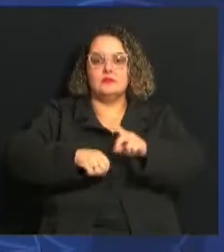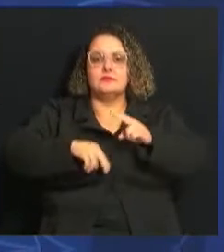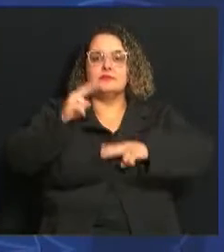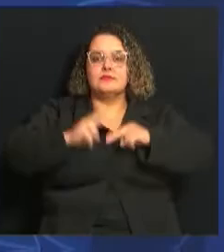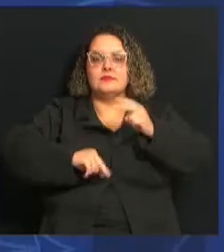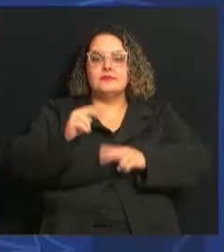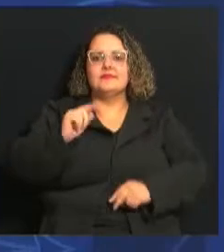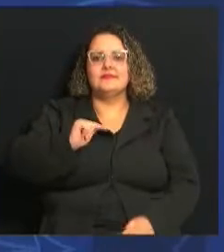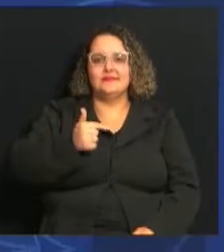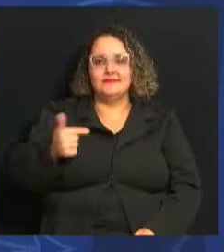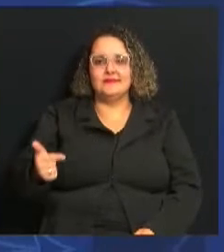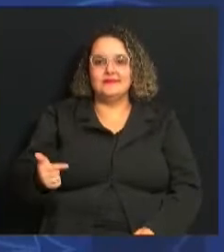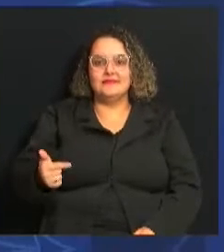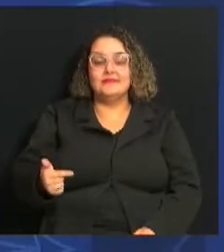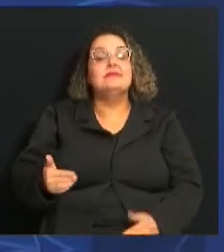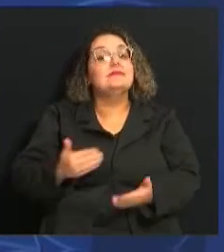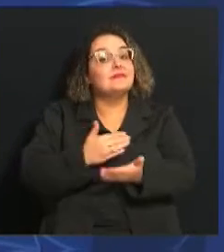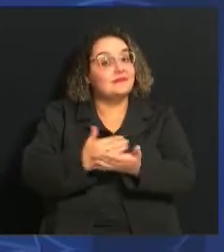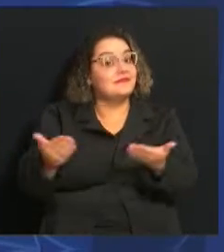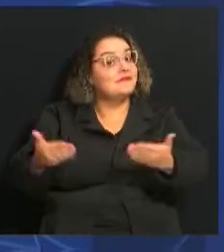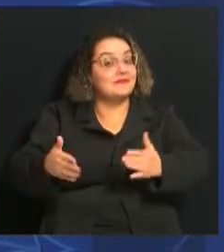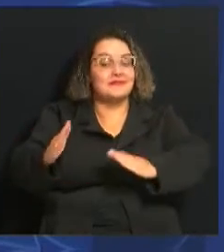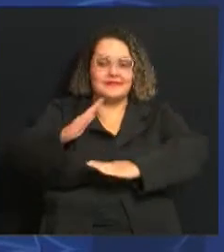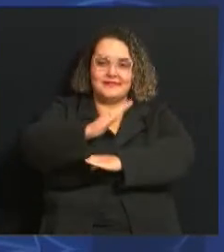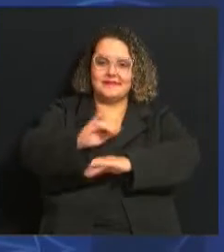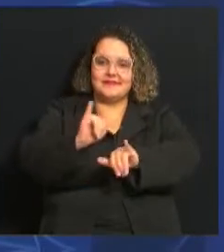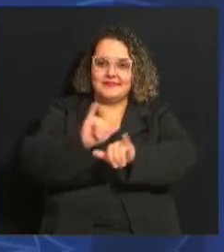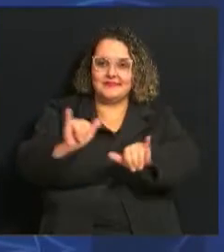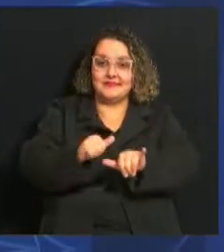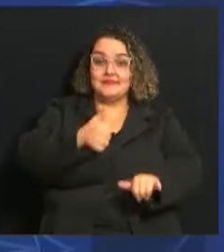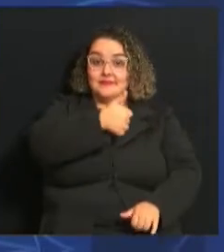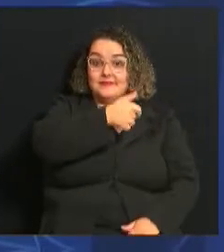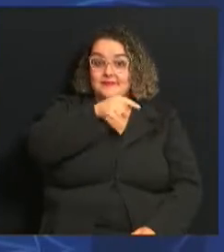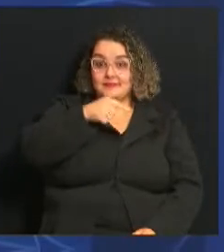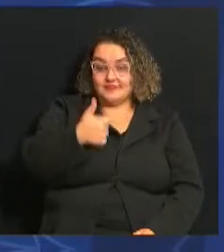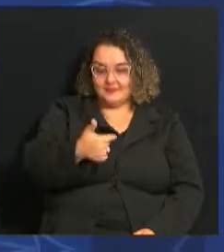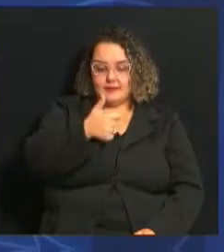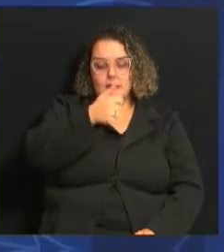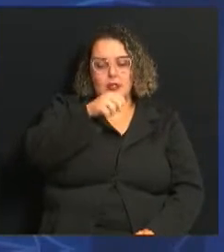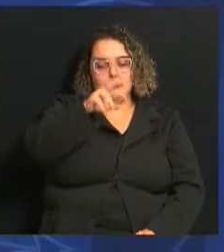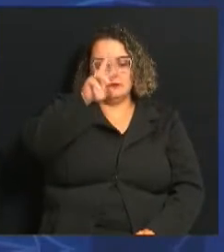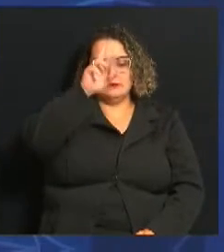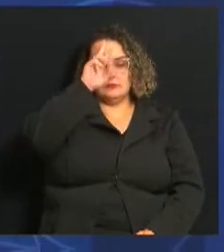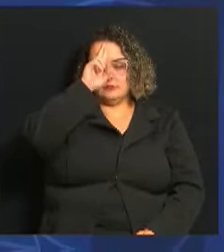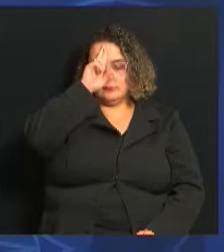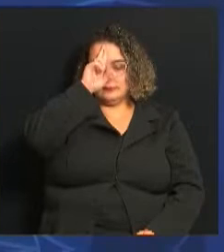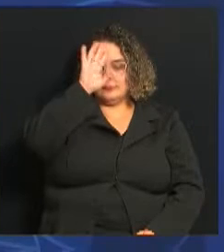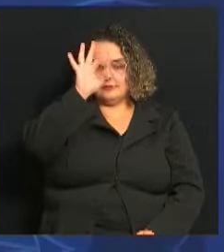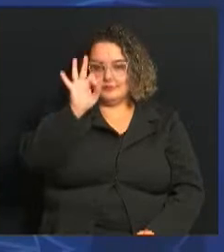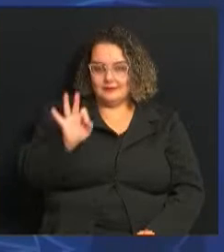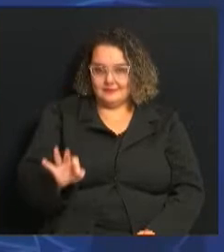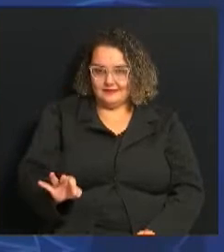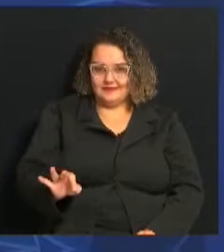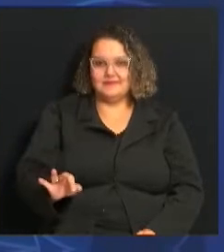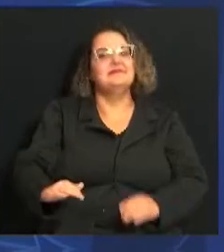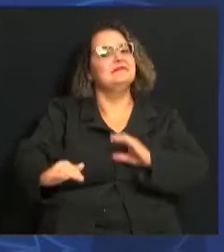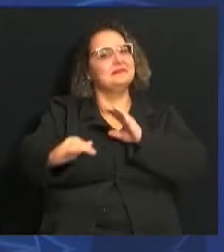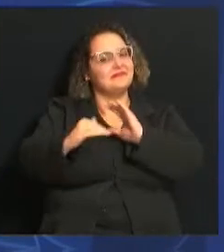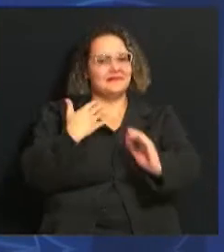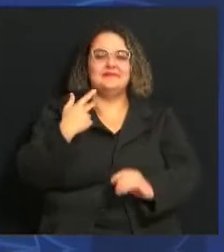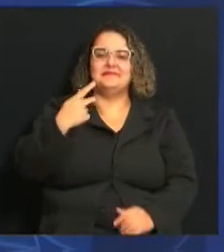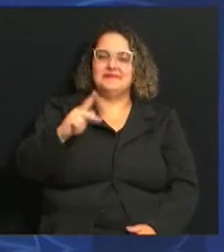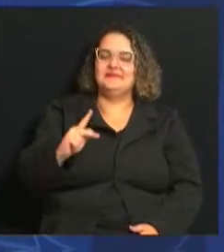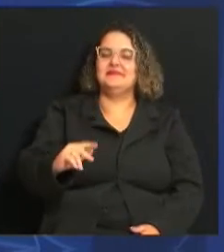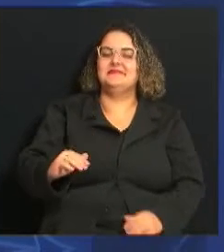o Câmara Notícia ao vivo, meio-dia em ponto. Eu quero a sua participação. Envie a sua mensagem